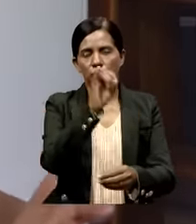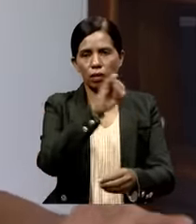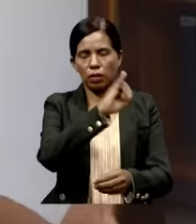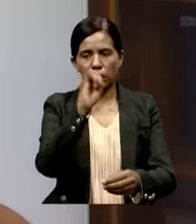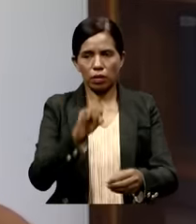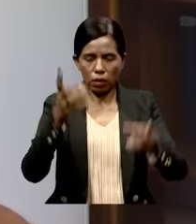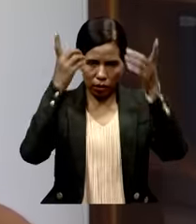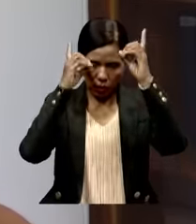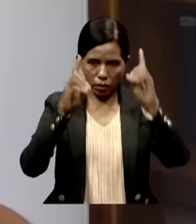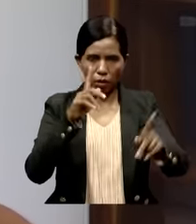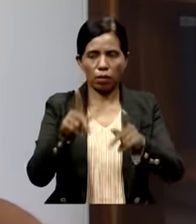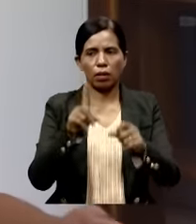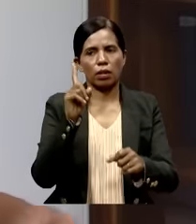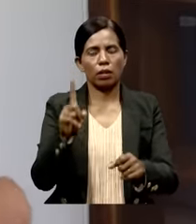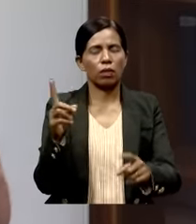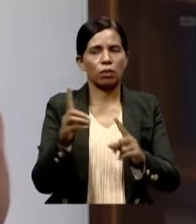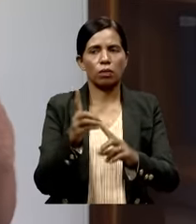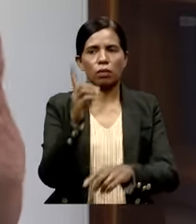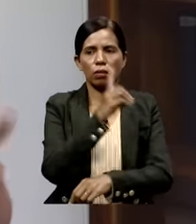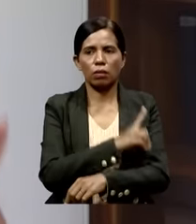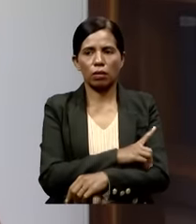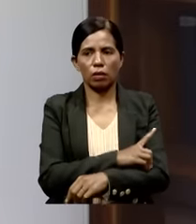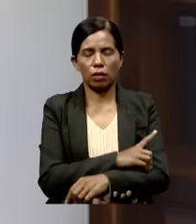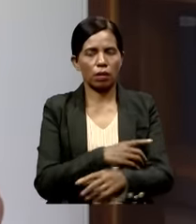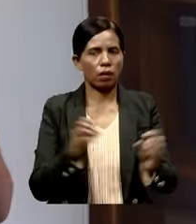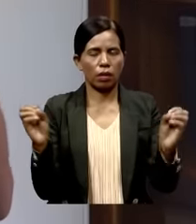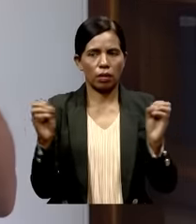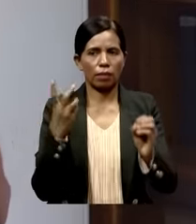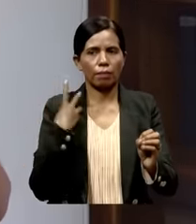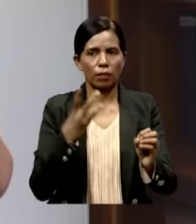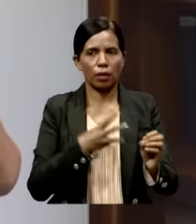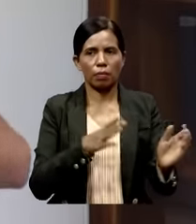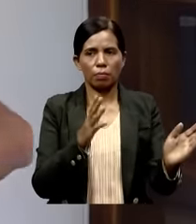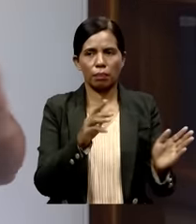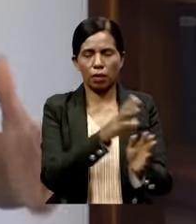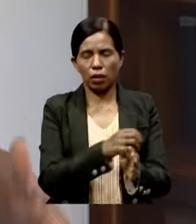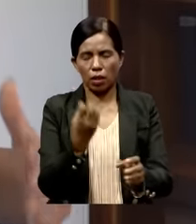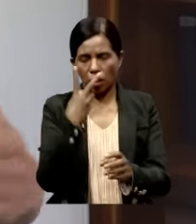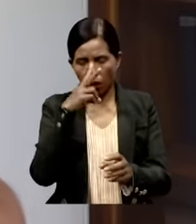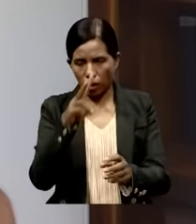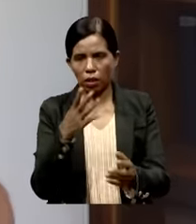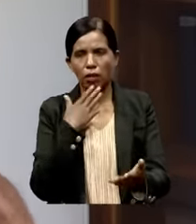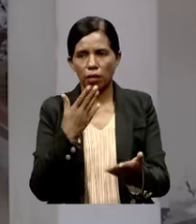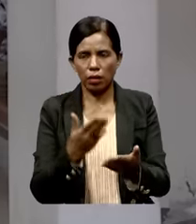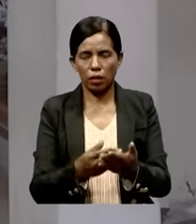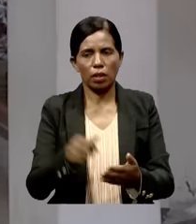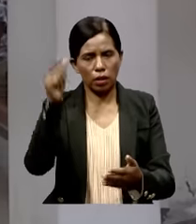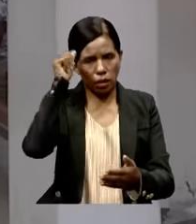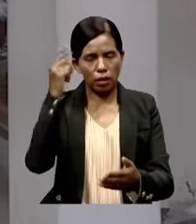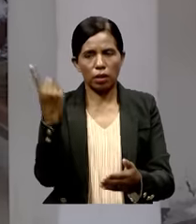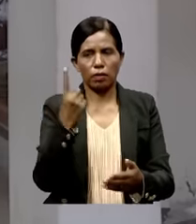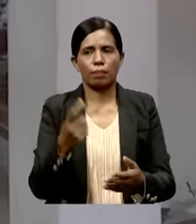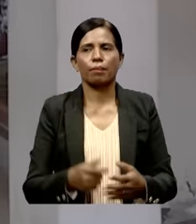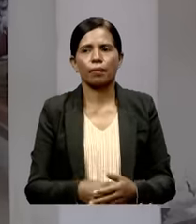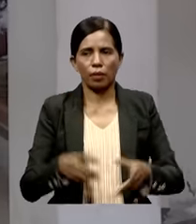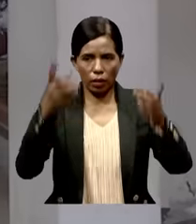decidi ema ida ne ita la bele uhing lo uhing mai sen sala la ita persija verifica hare de dia analisa e a